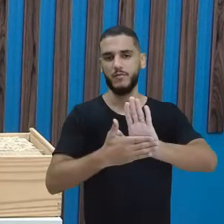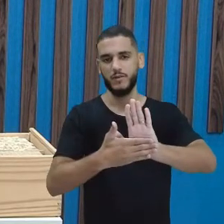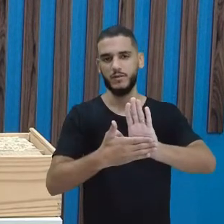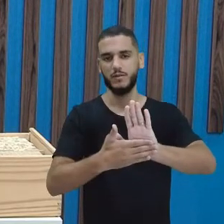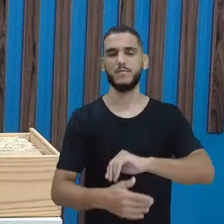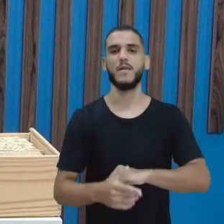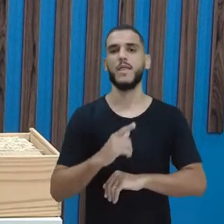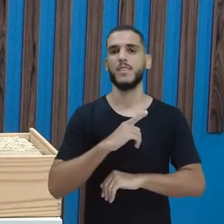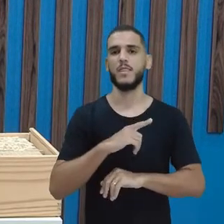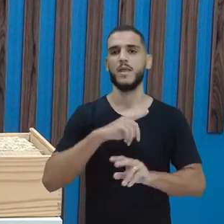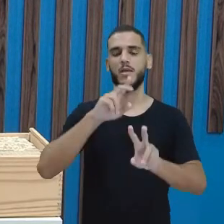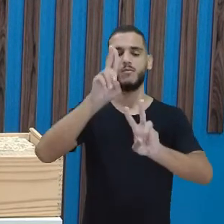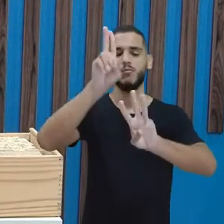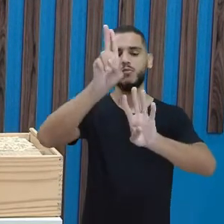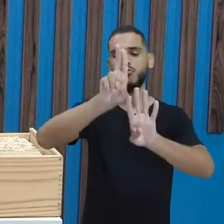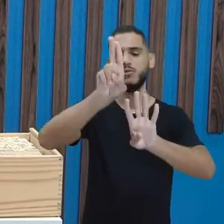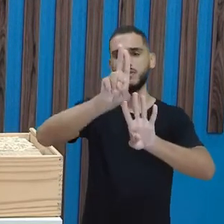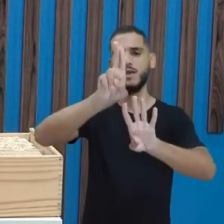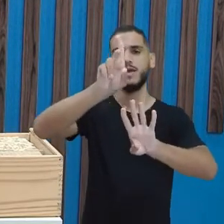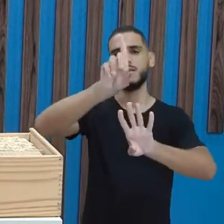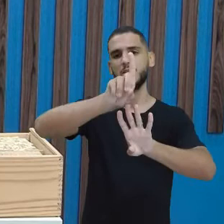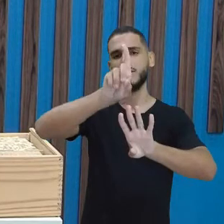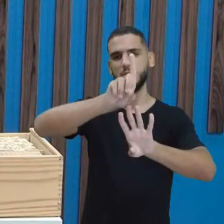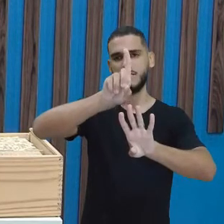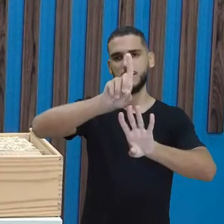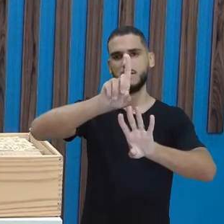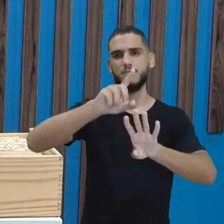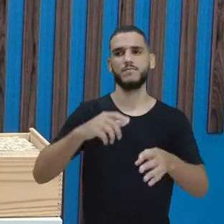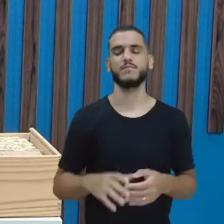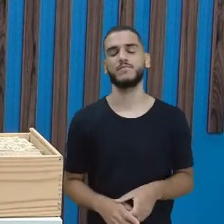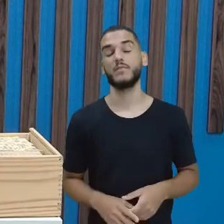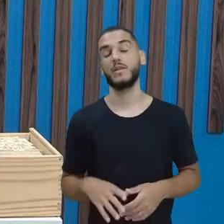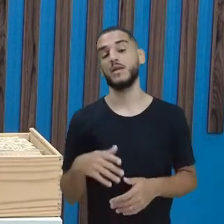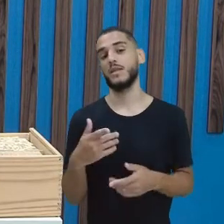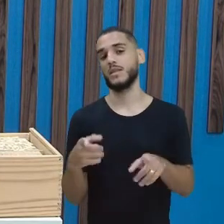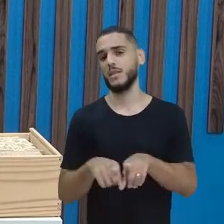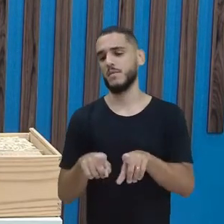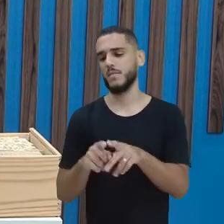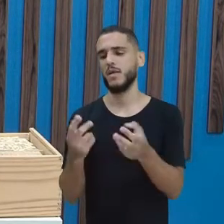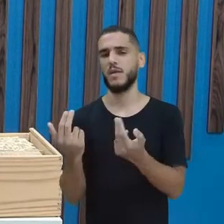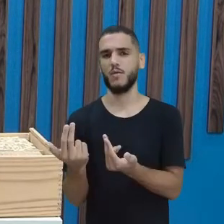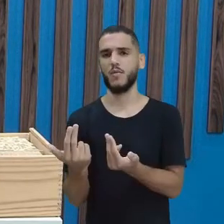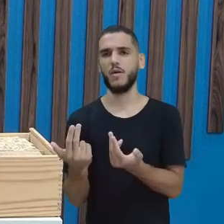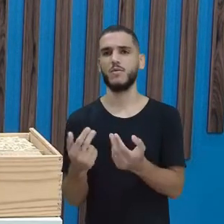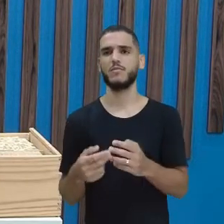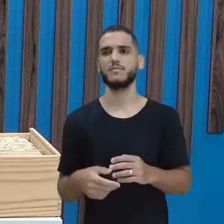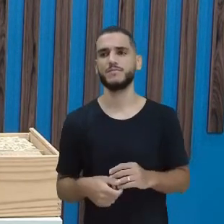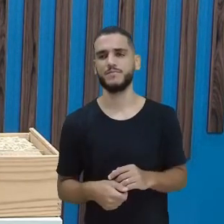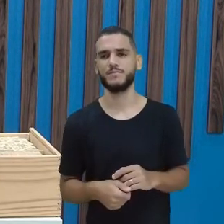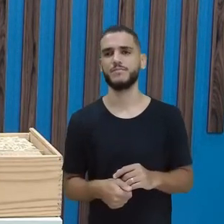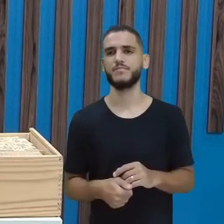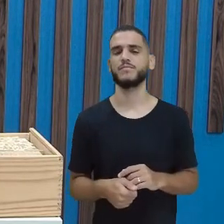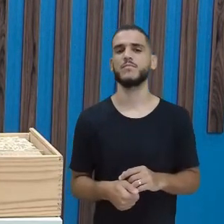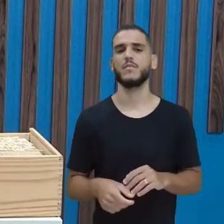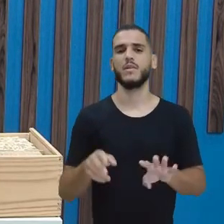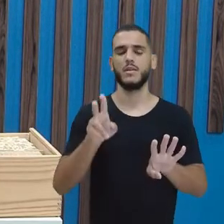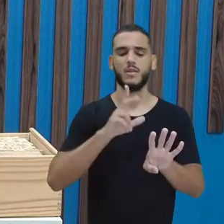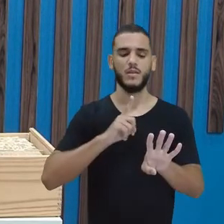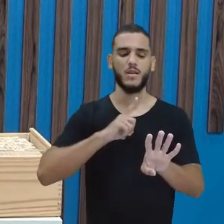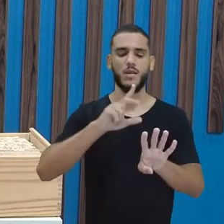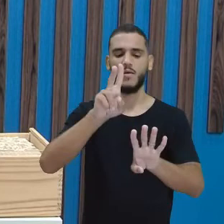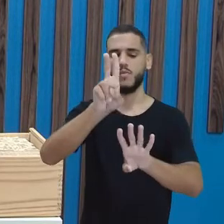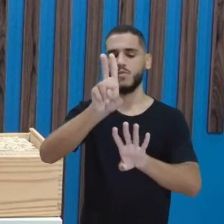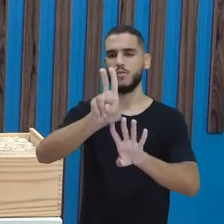E temos as dezenas. A mesma coisa aqui, são duas casas ou duas ordens, né? Temos as unidades de trás